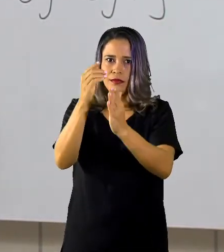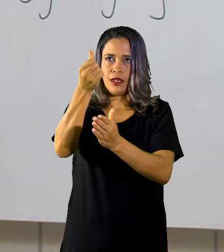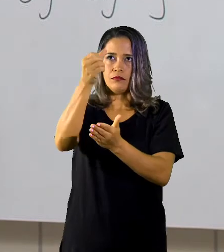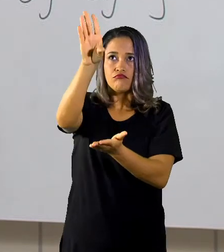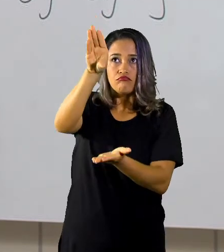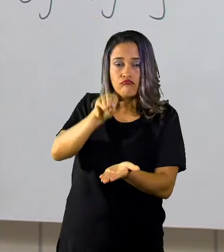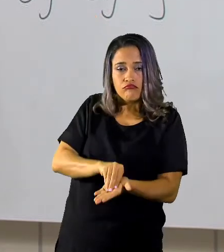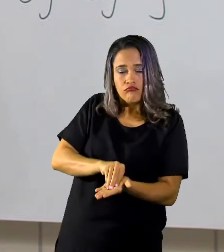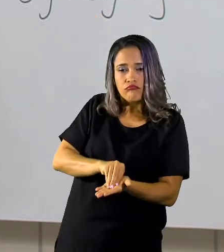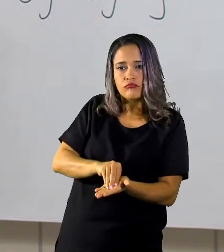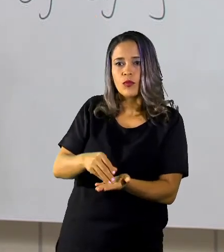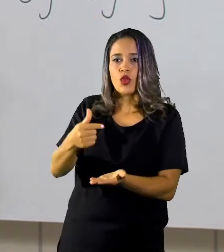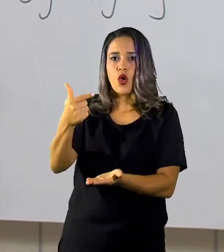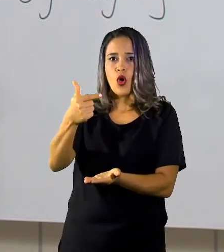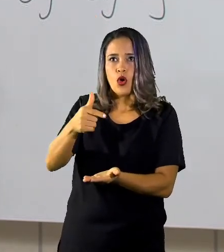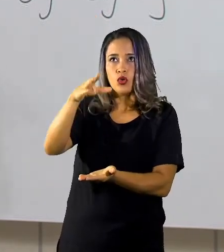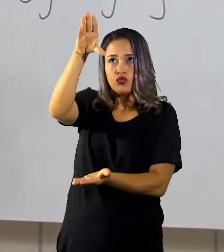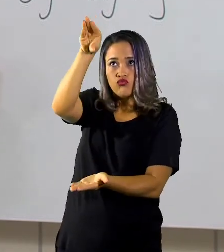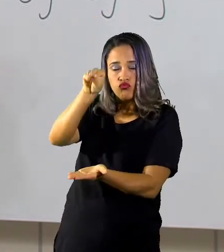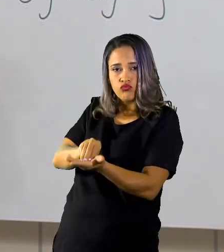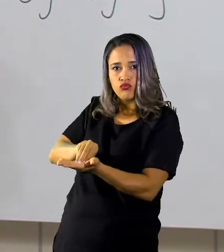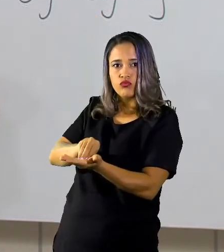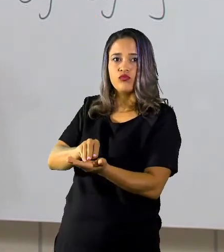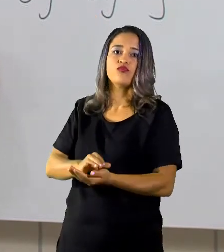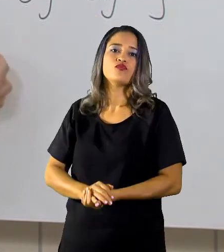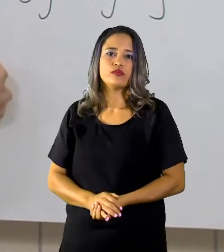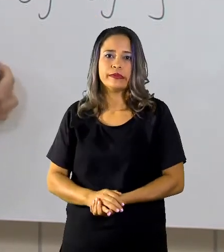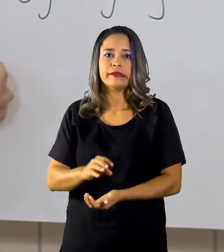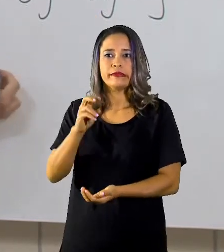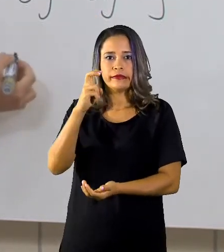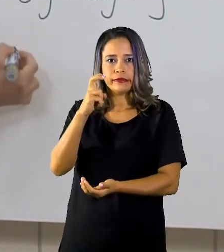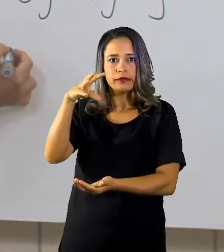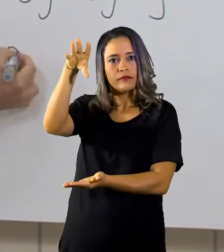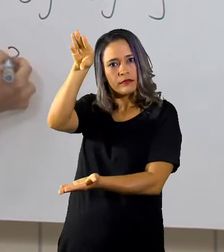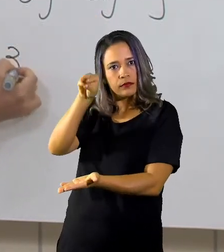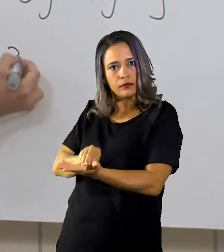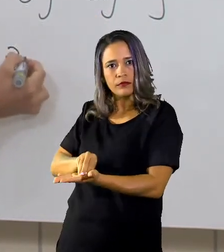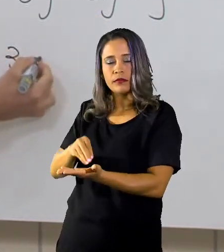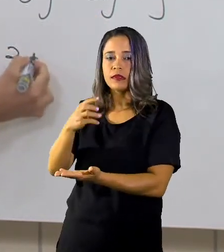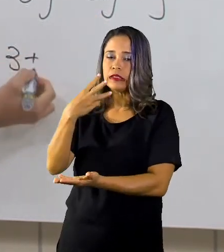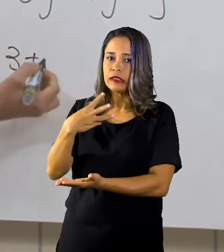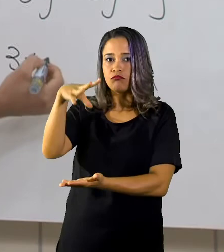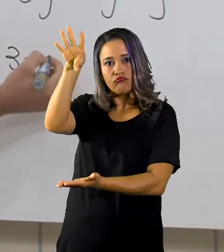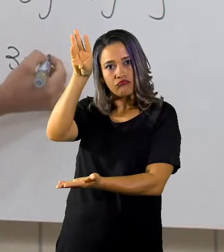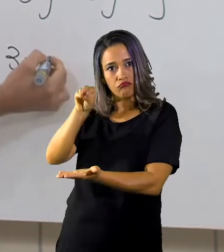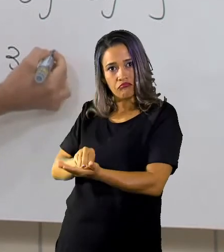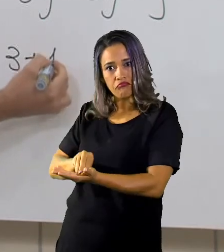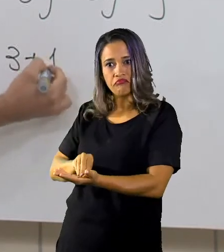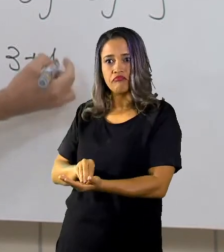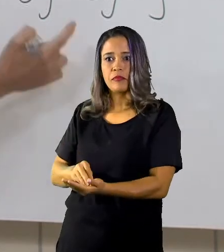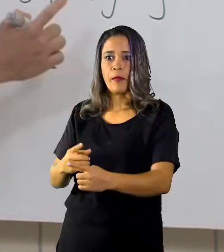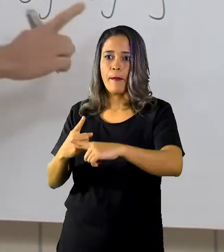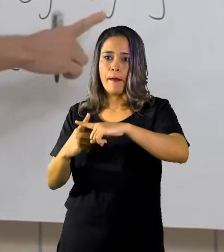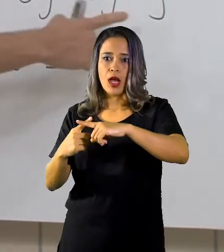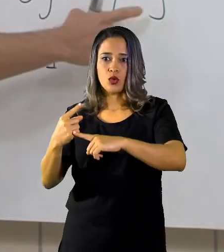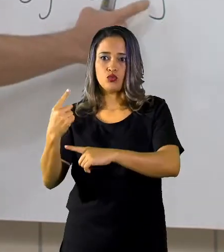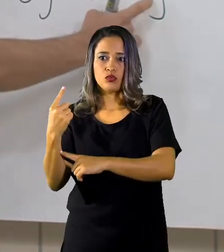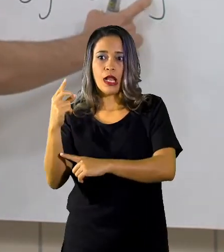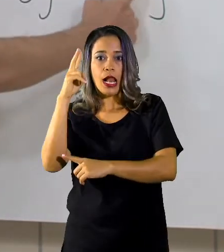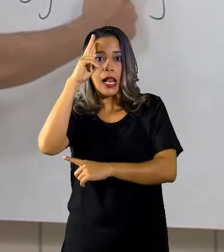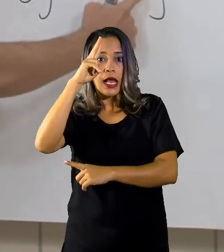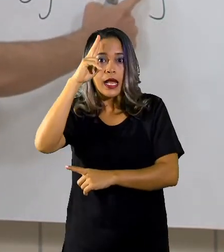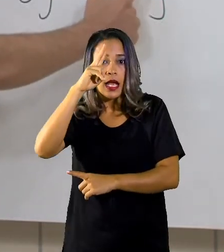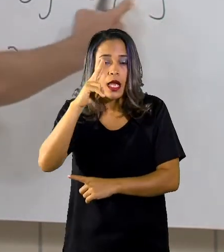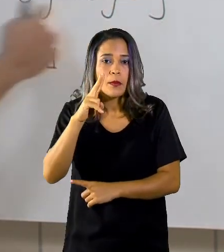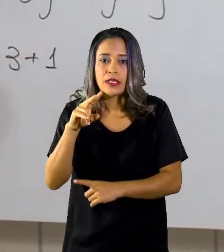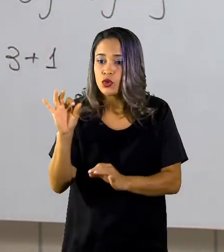mais 2 do terceiro, 5, 3, mais 1. Lembrem-se que